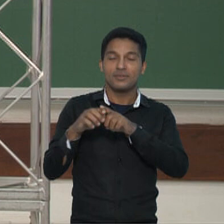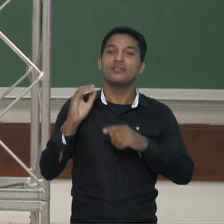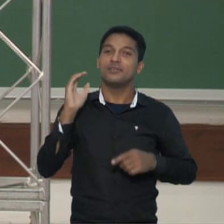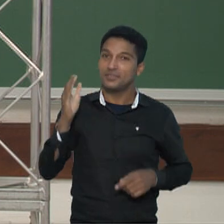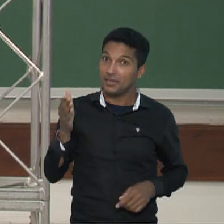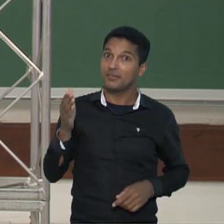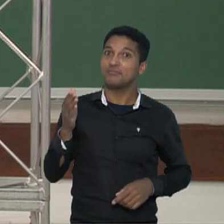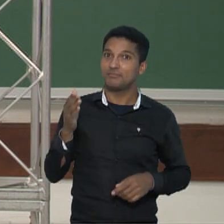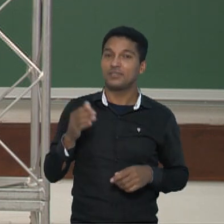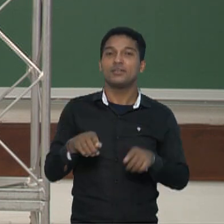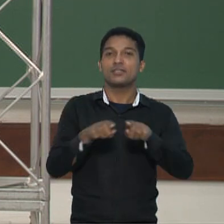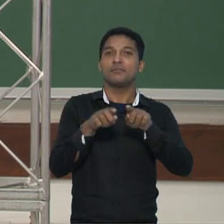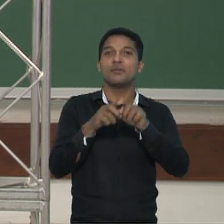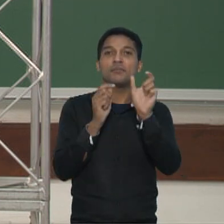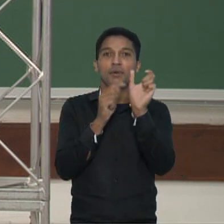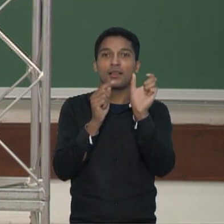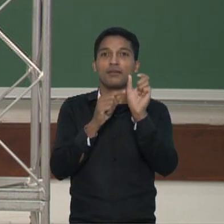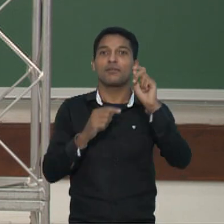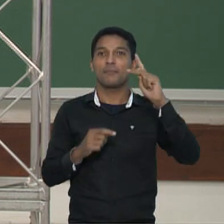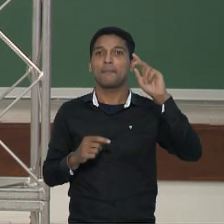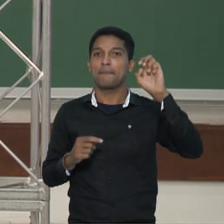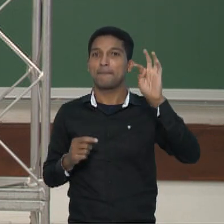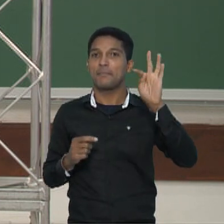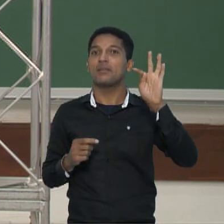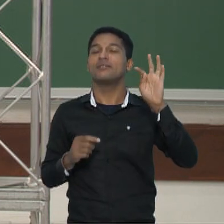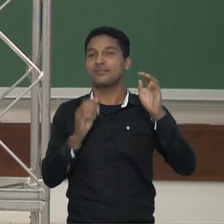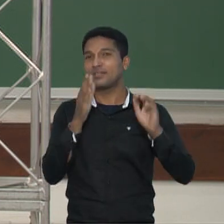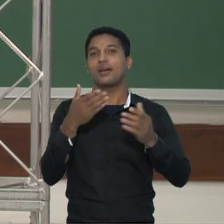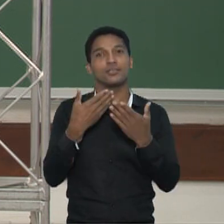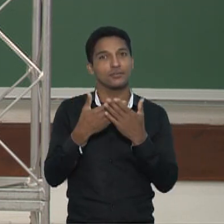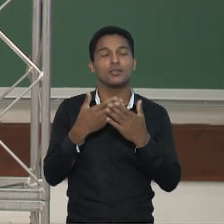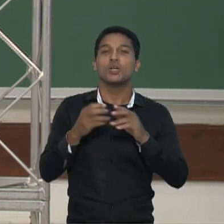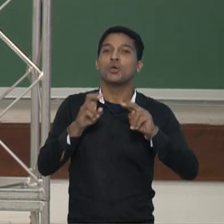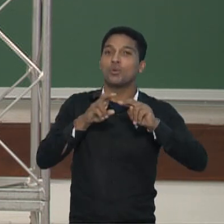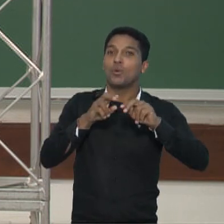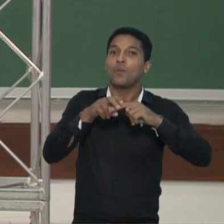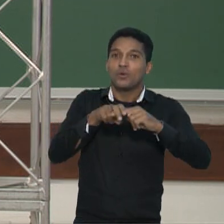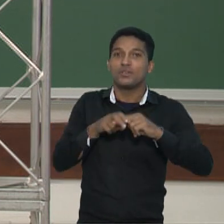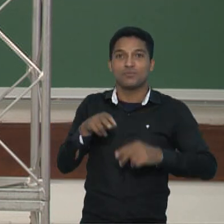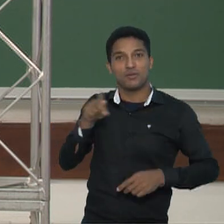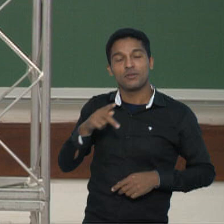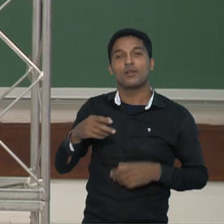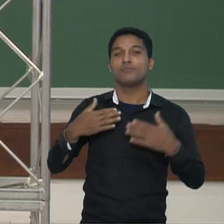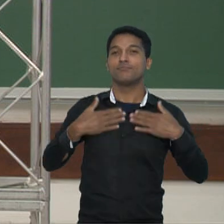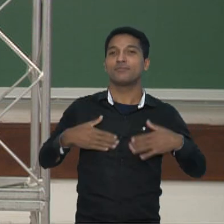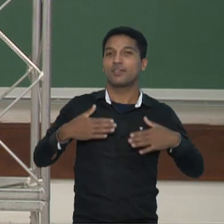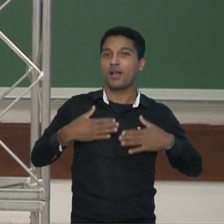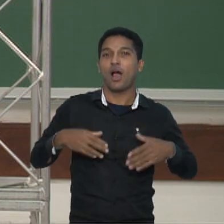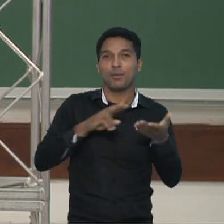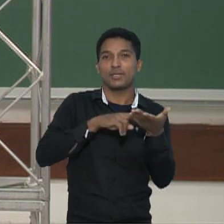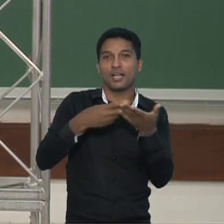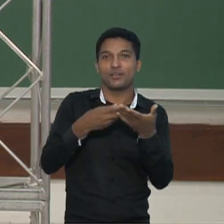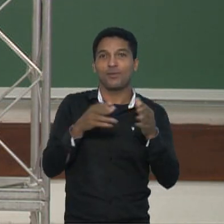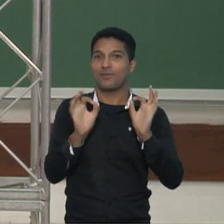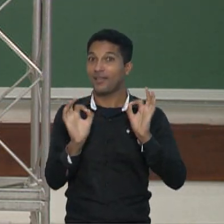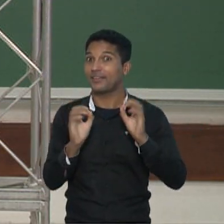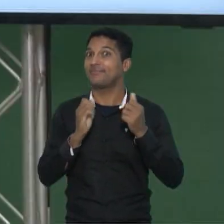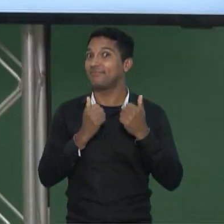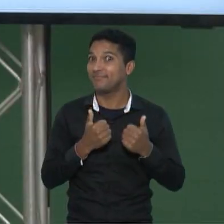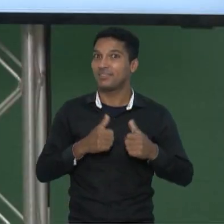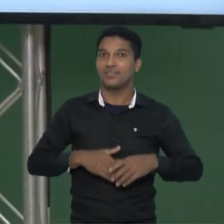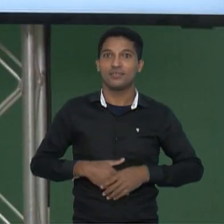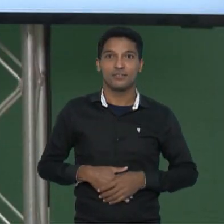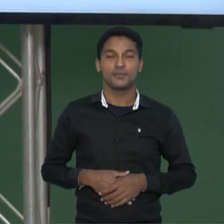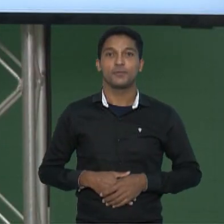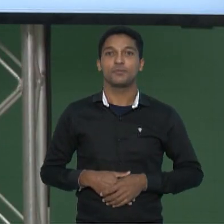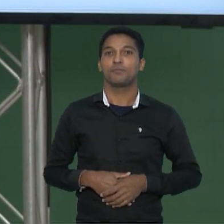nós já vimos. Todas essas palavras, por isso que a teacher ficou bem tranquila e não fez tradução nenhuma. Então vamos conferir.